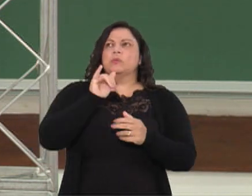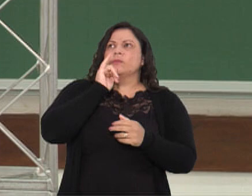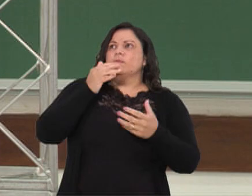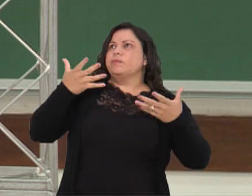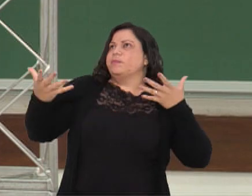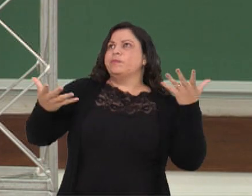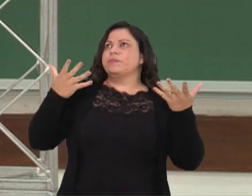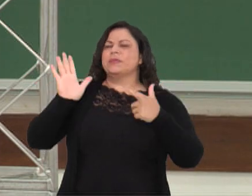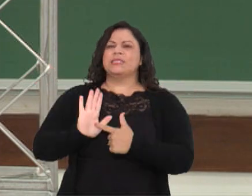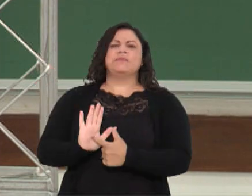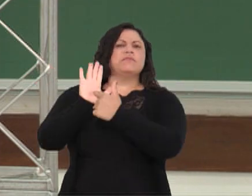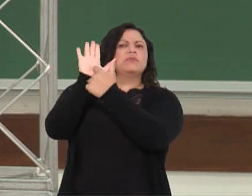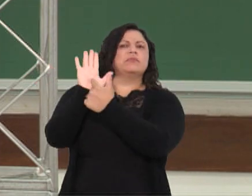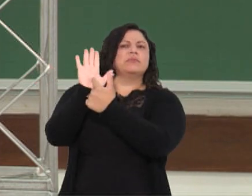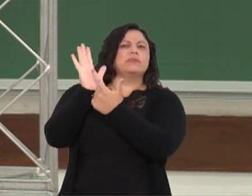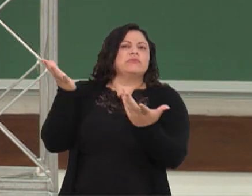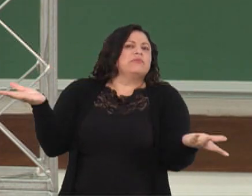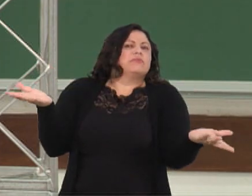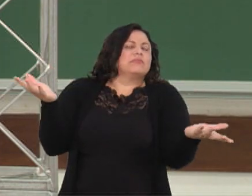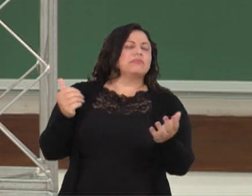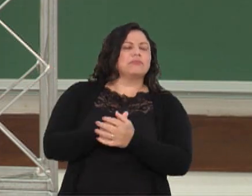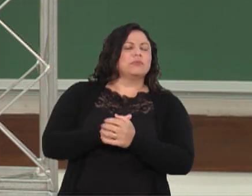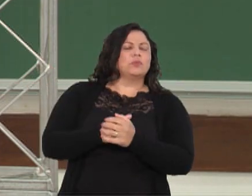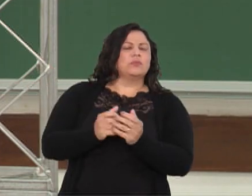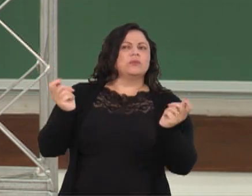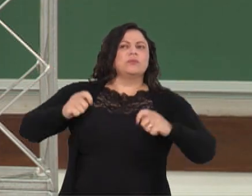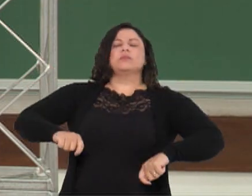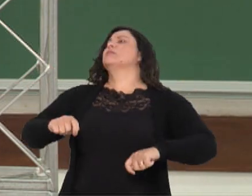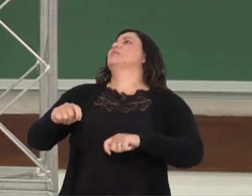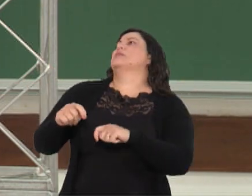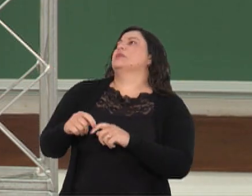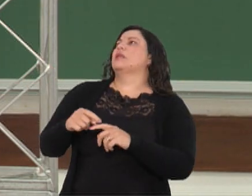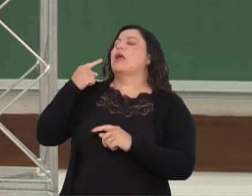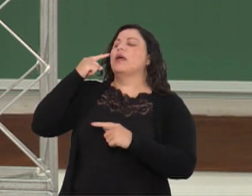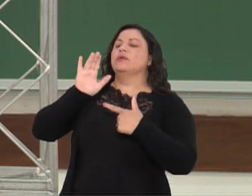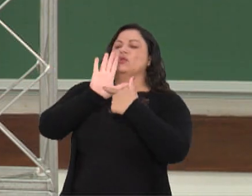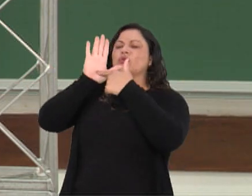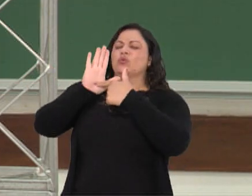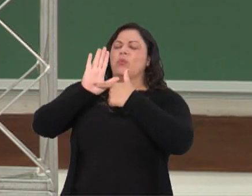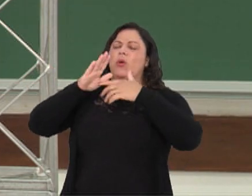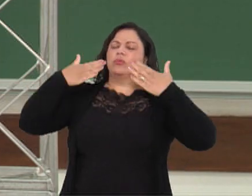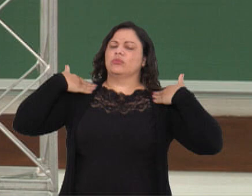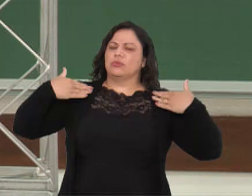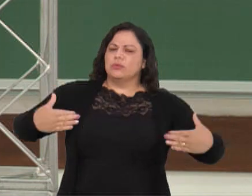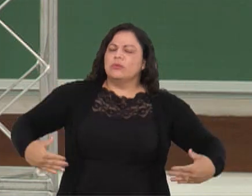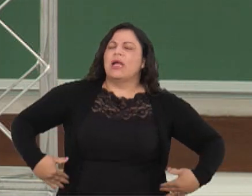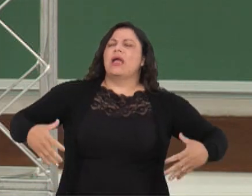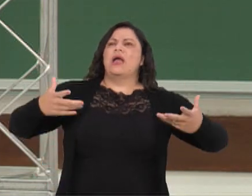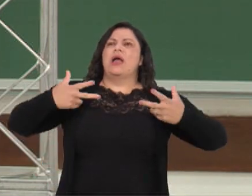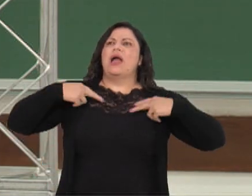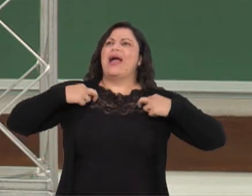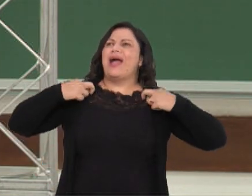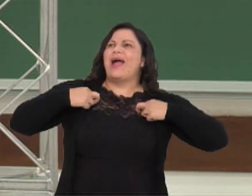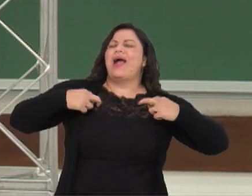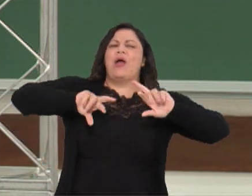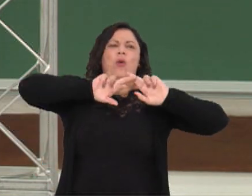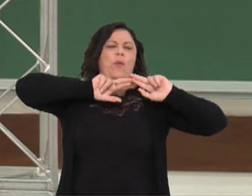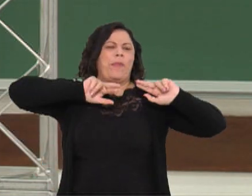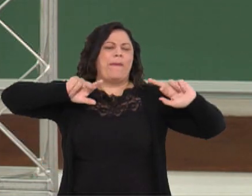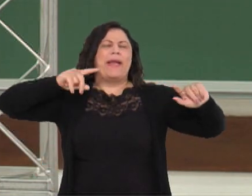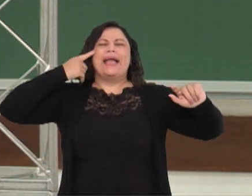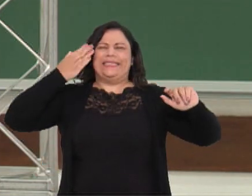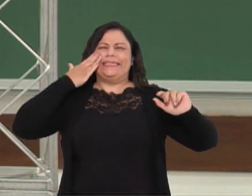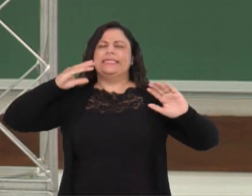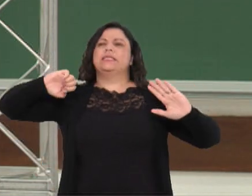para se mostrar para os outros, desde o modo de se vestir, aí entra a questão da ideologia das marcas,